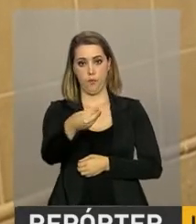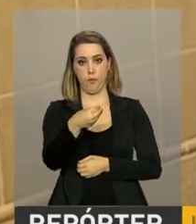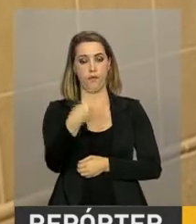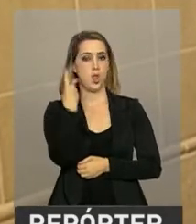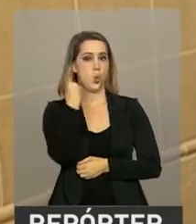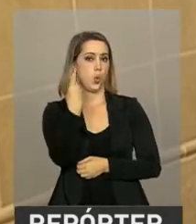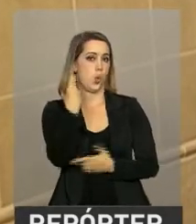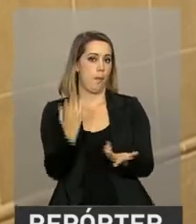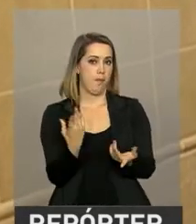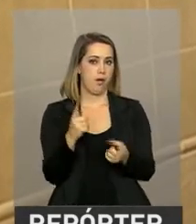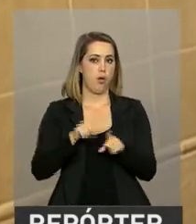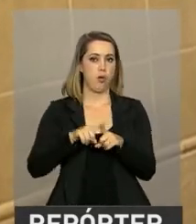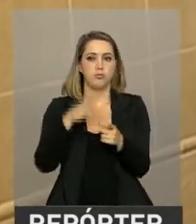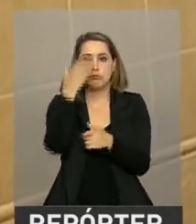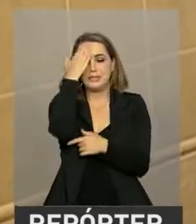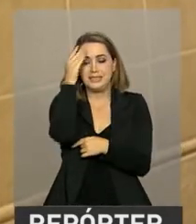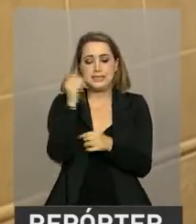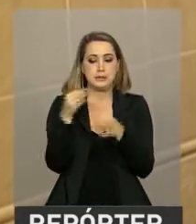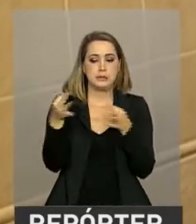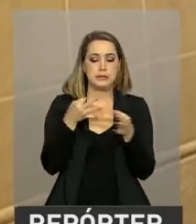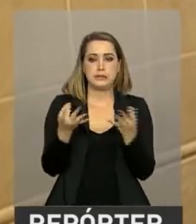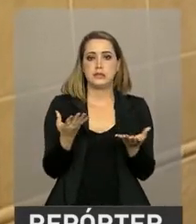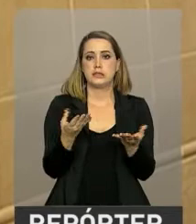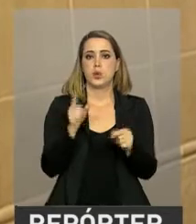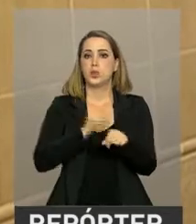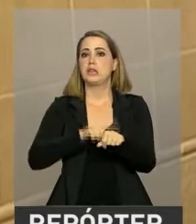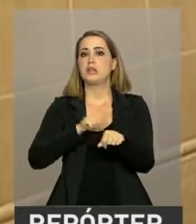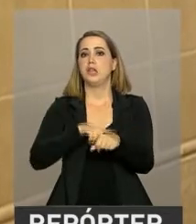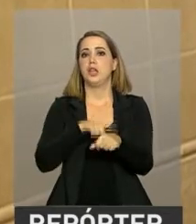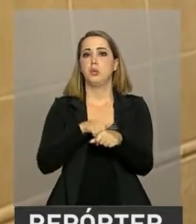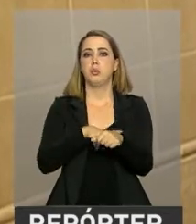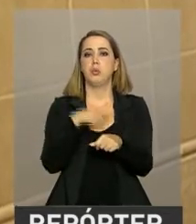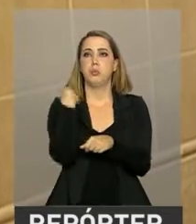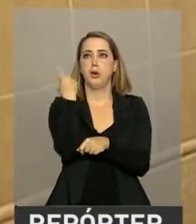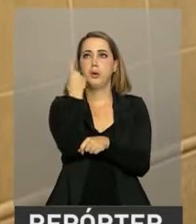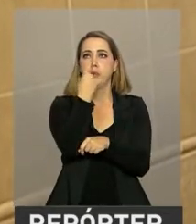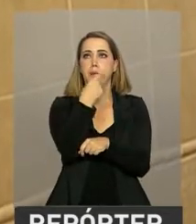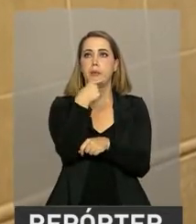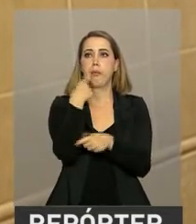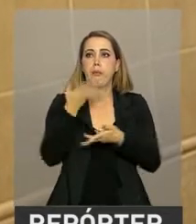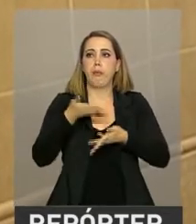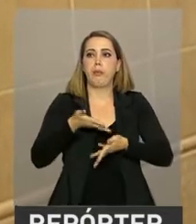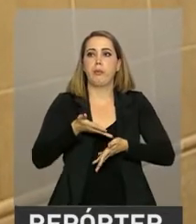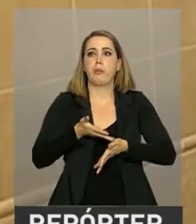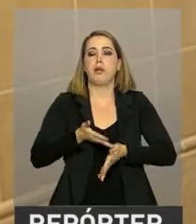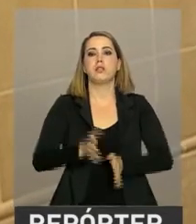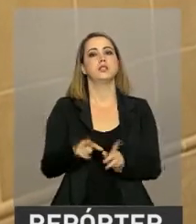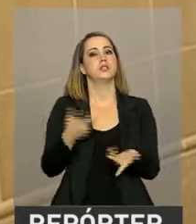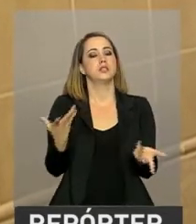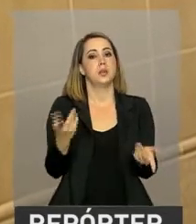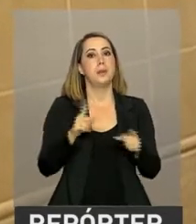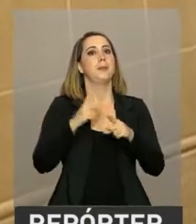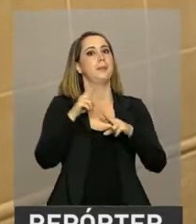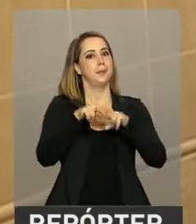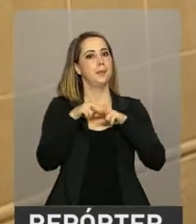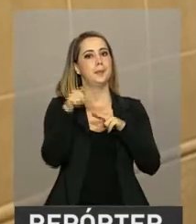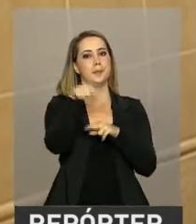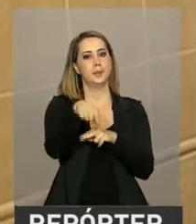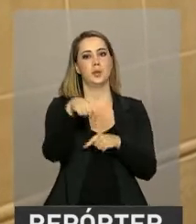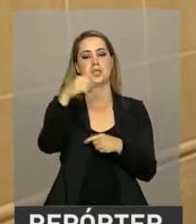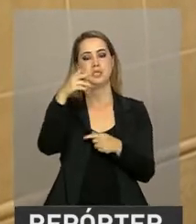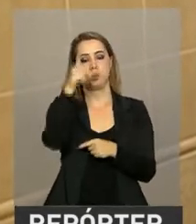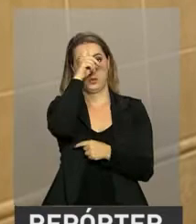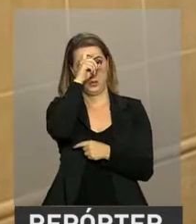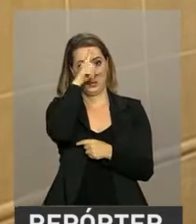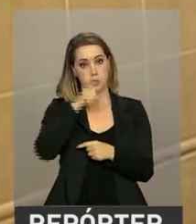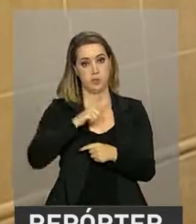exatamente quanto tempo vai demorar esse trabalho todo e para o corpo dela estar preparado para o início do nascimento. Por isso, na maternidade